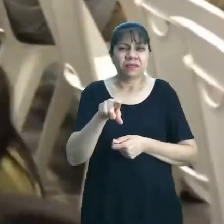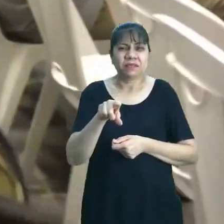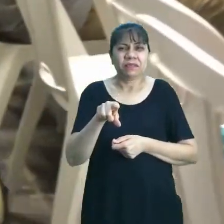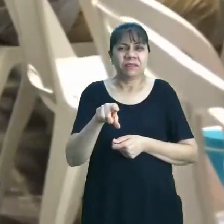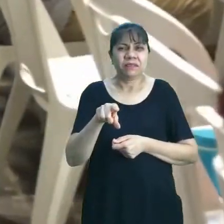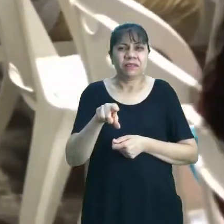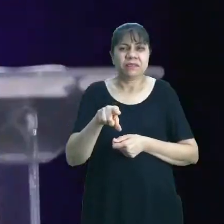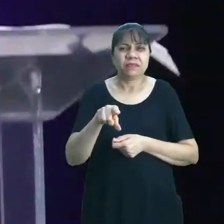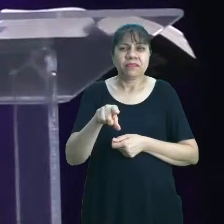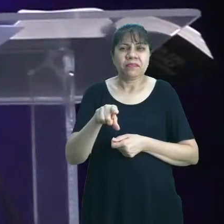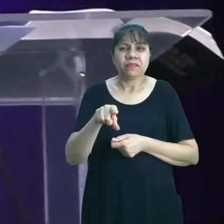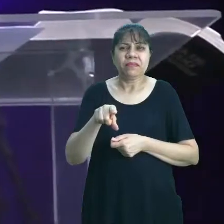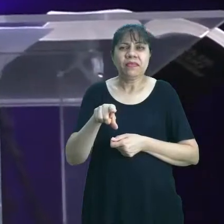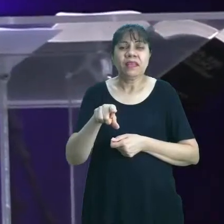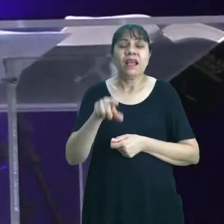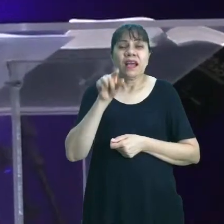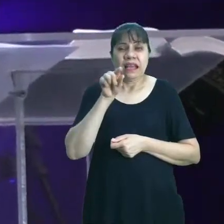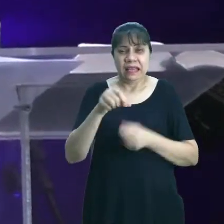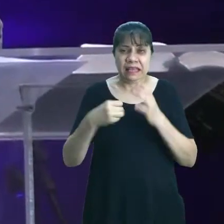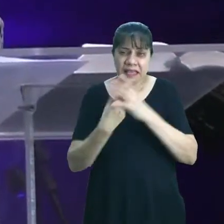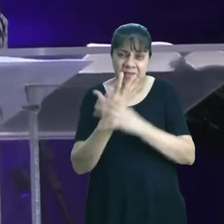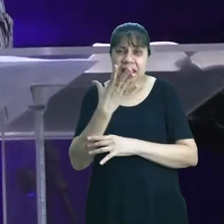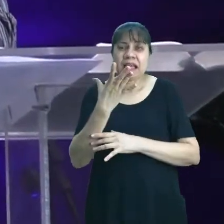quer formar